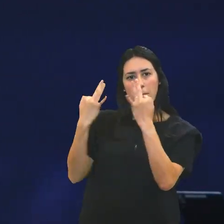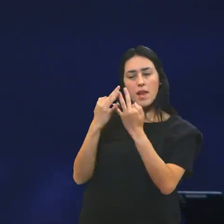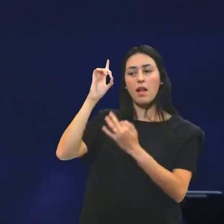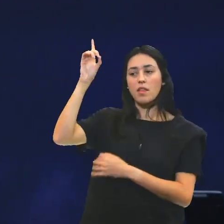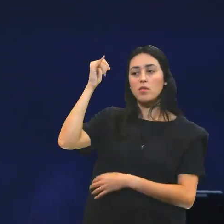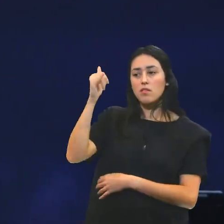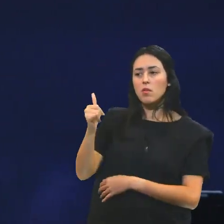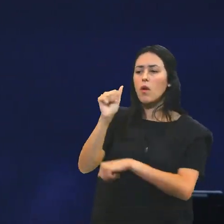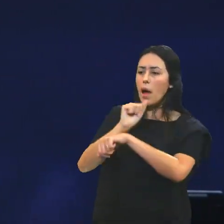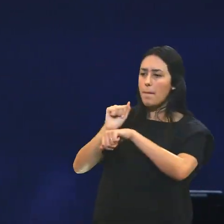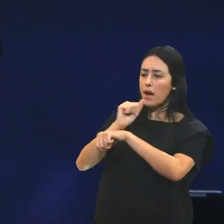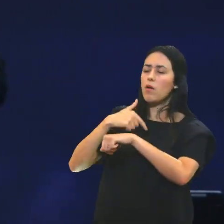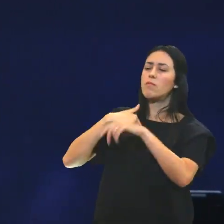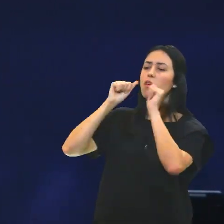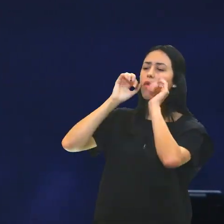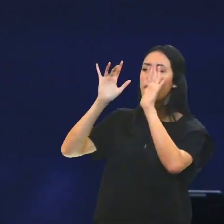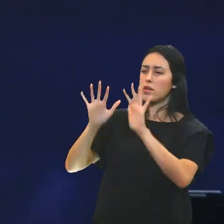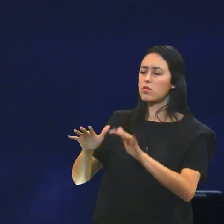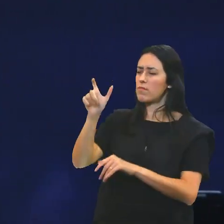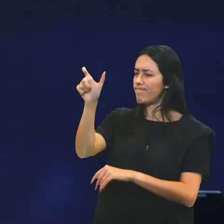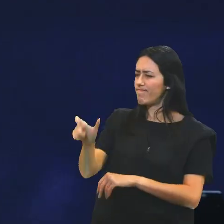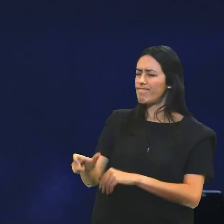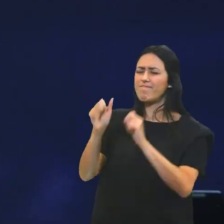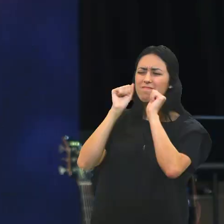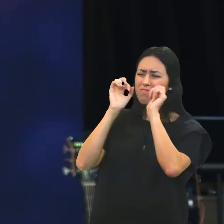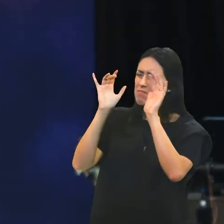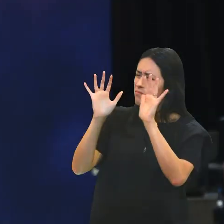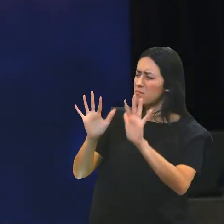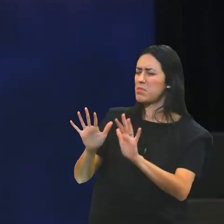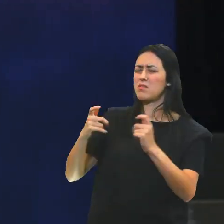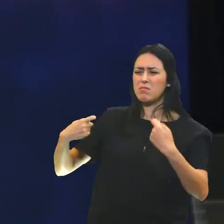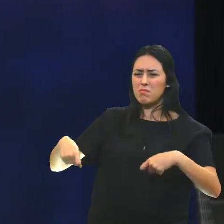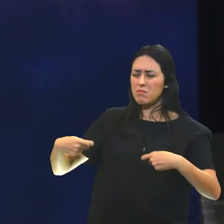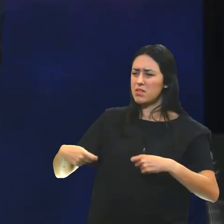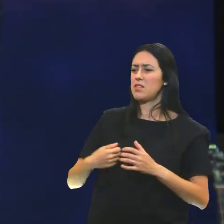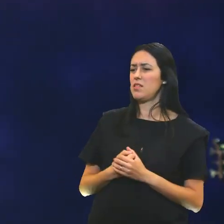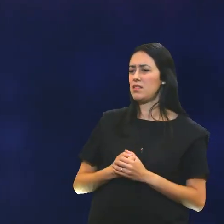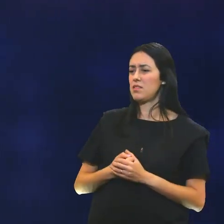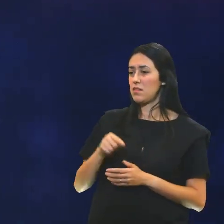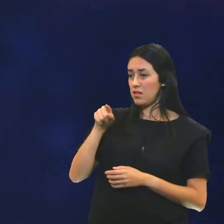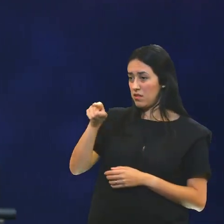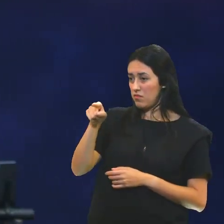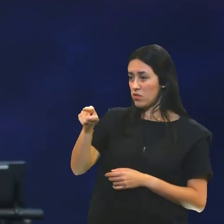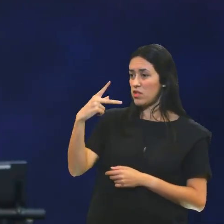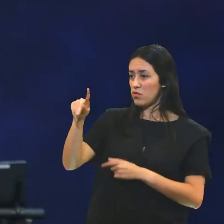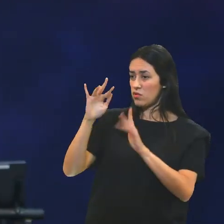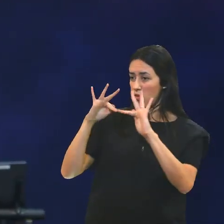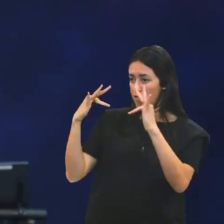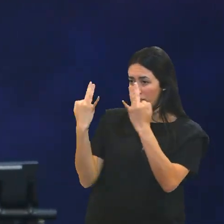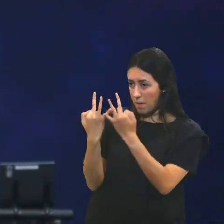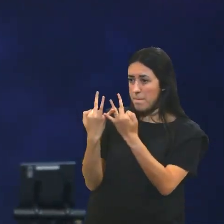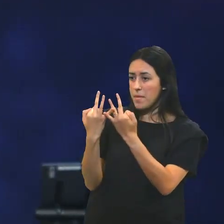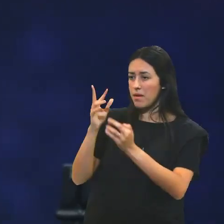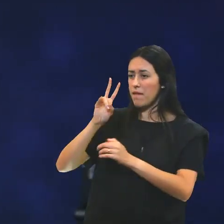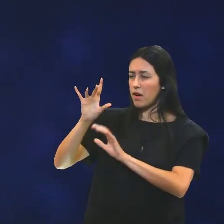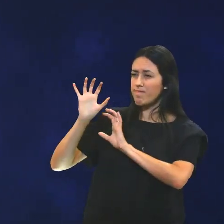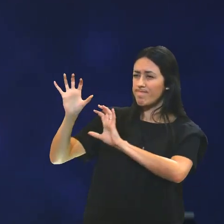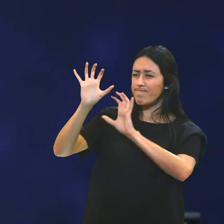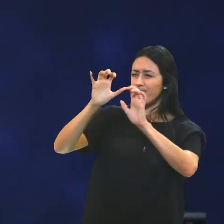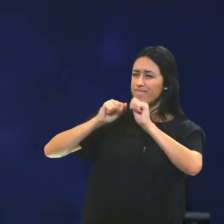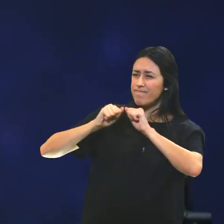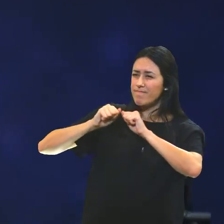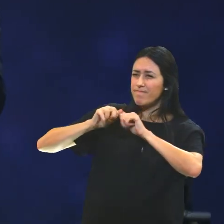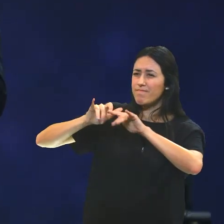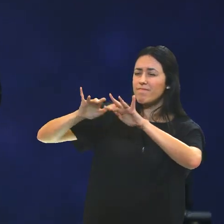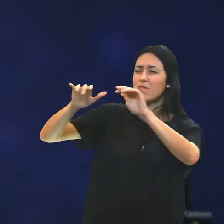abençoar. Sê tu uma bênção. E por meio de você e a tua casa, eu vou abençoar todas